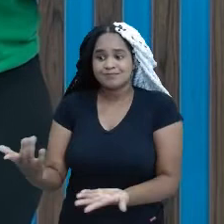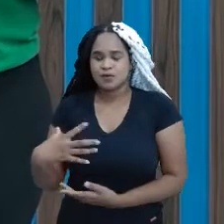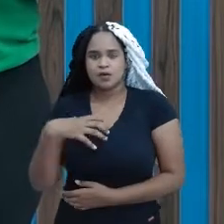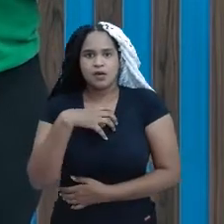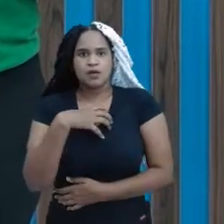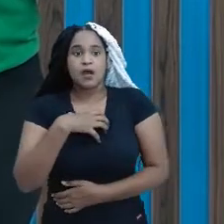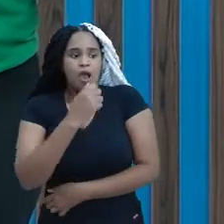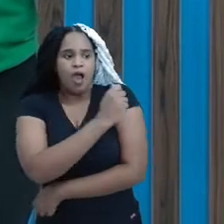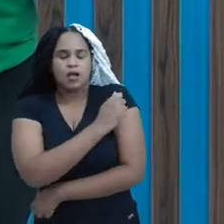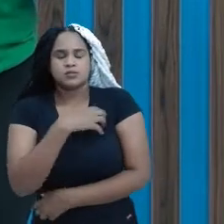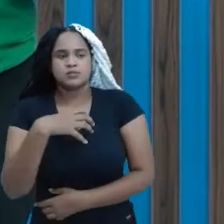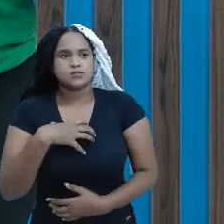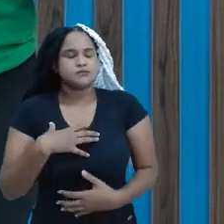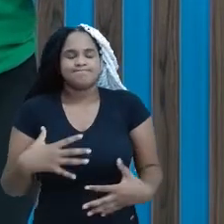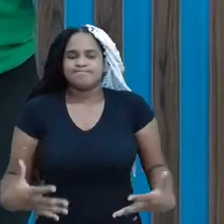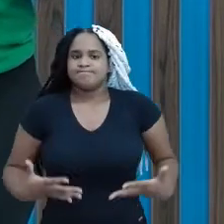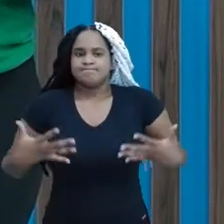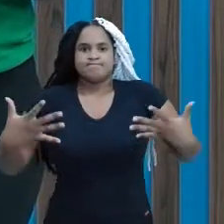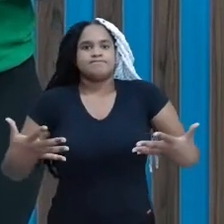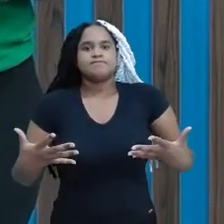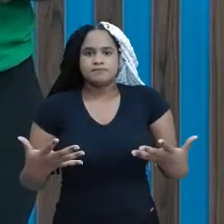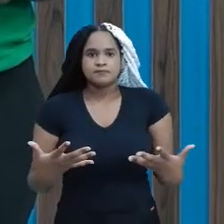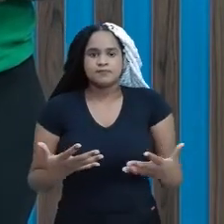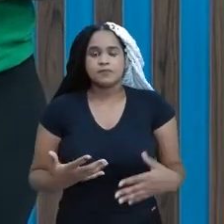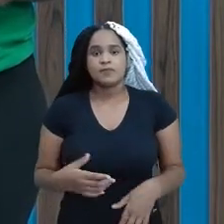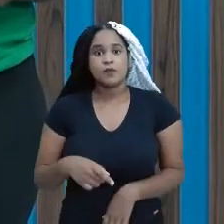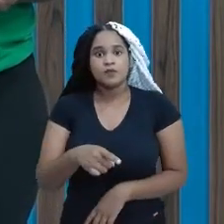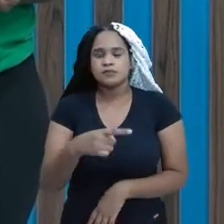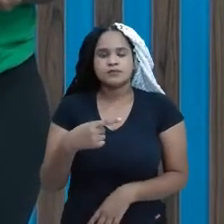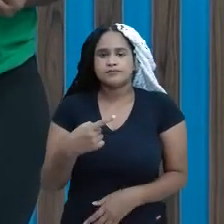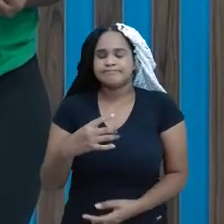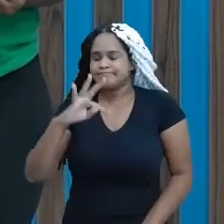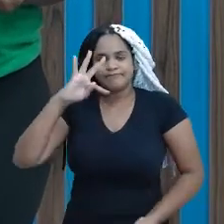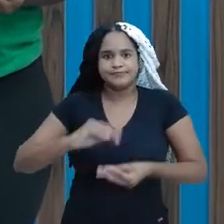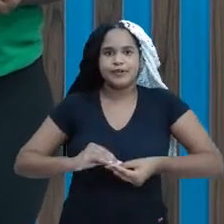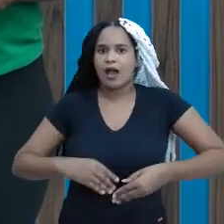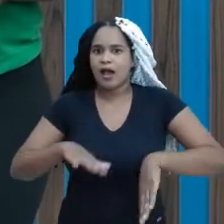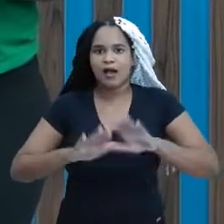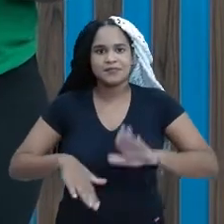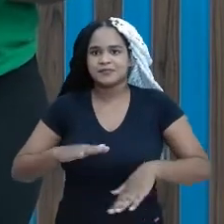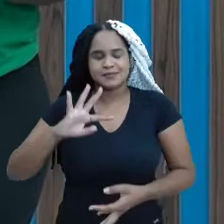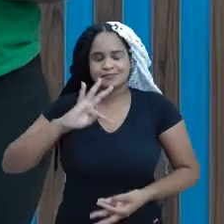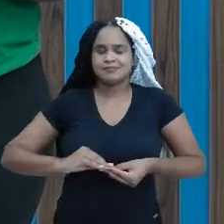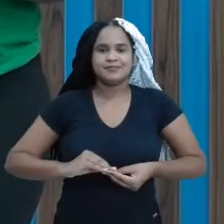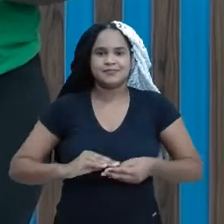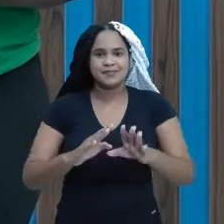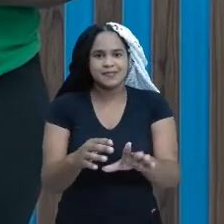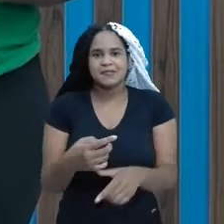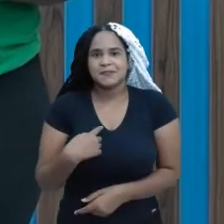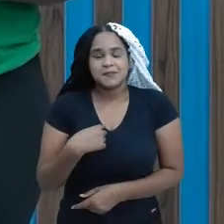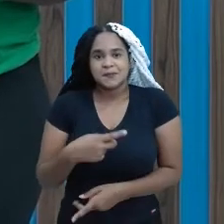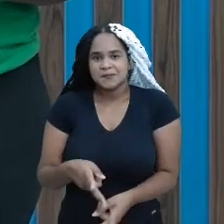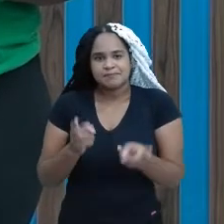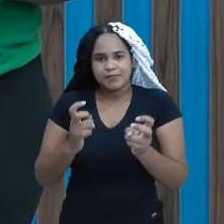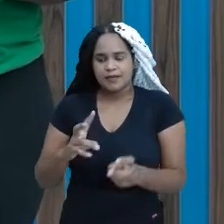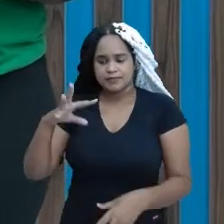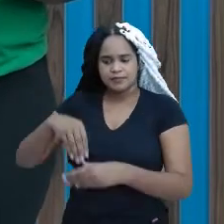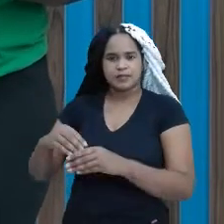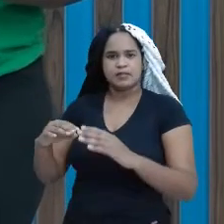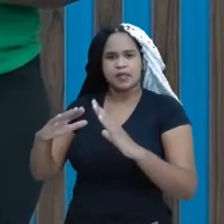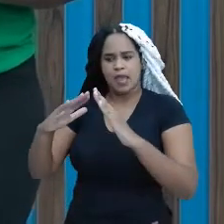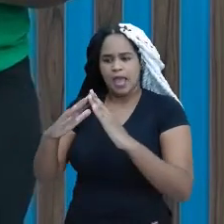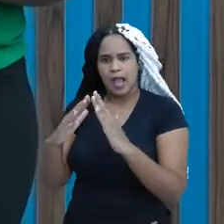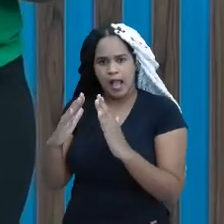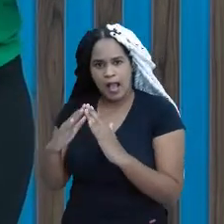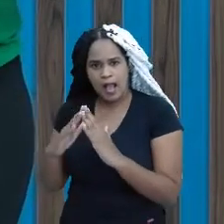motivação fora do normal. Você não tem ideia e perceba que isso, essa vivência em casa, ele leva